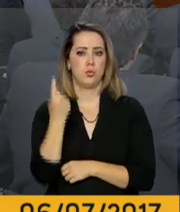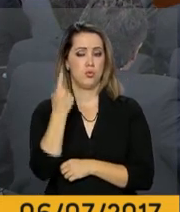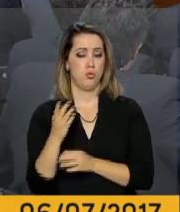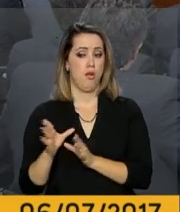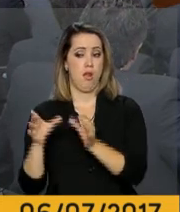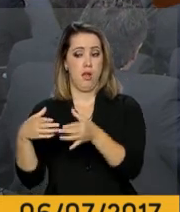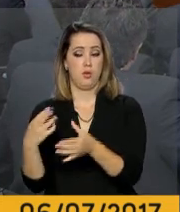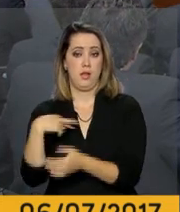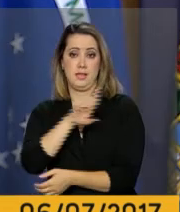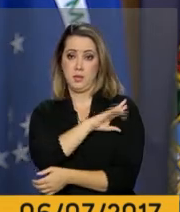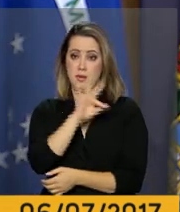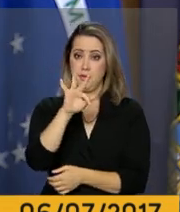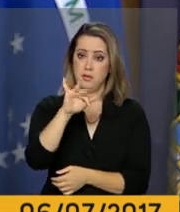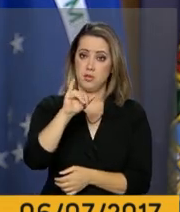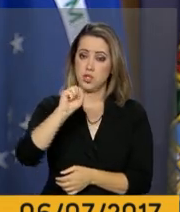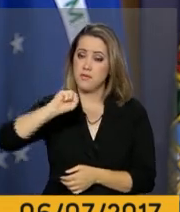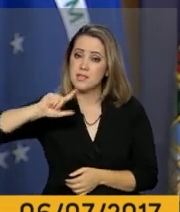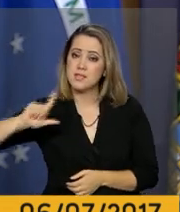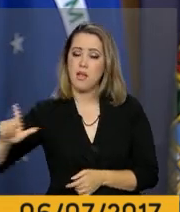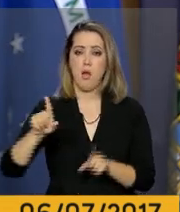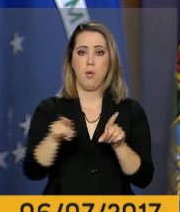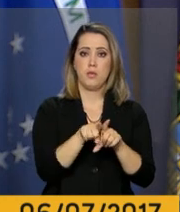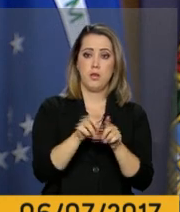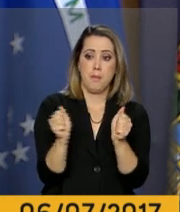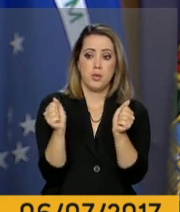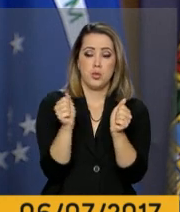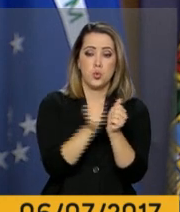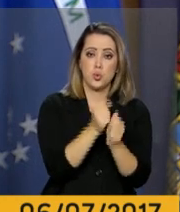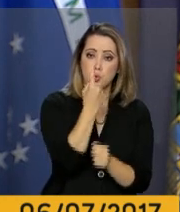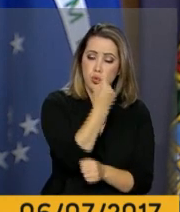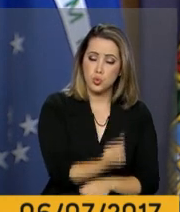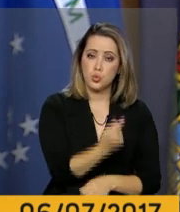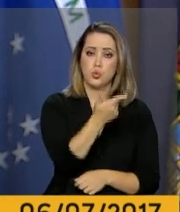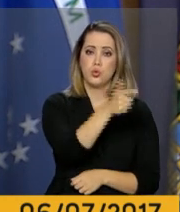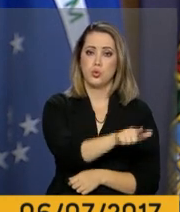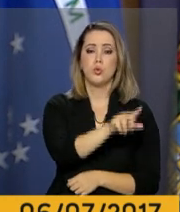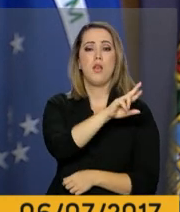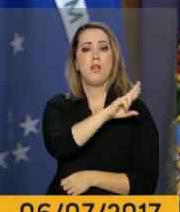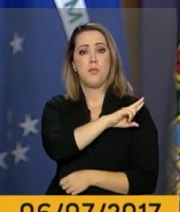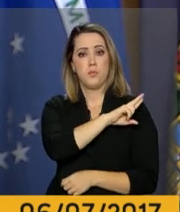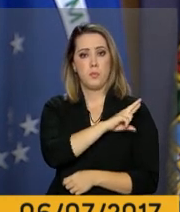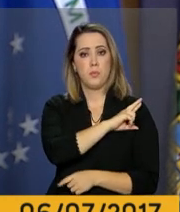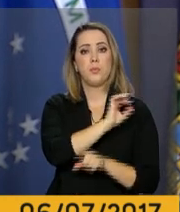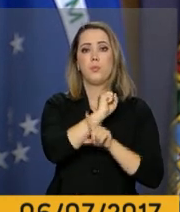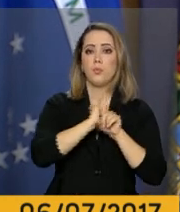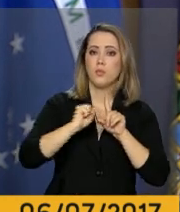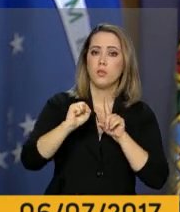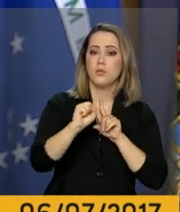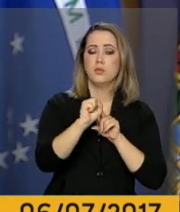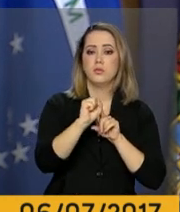e de outro lado com esta fórmula estabelecida para o fies também uma responsabilidade